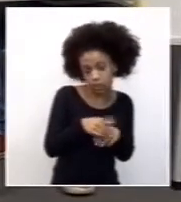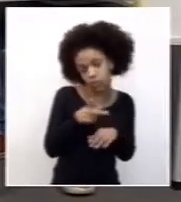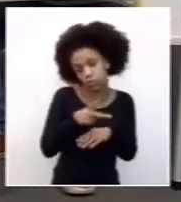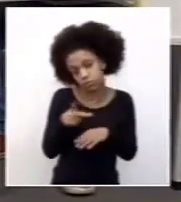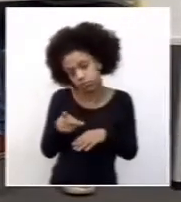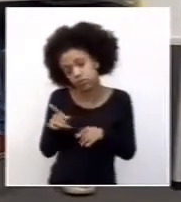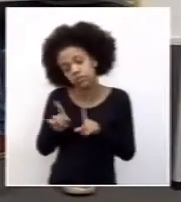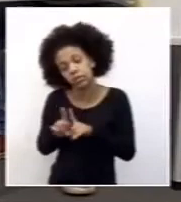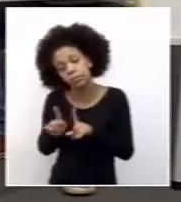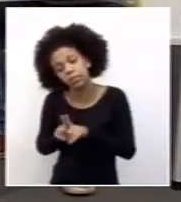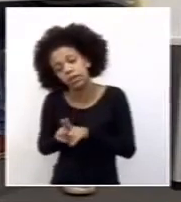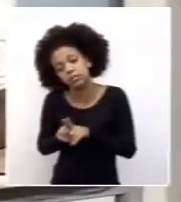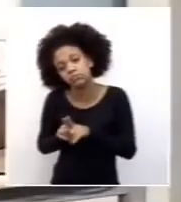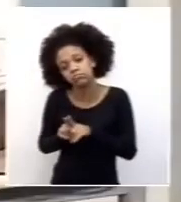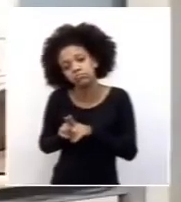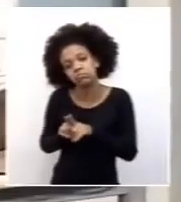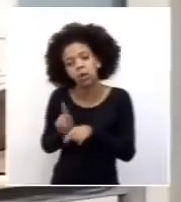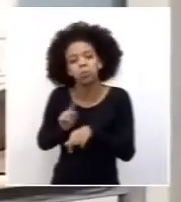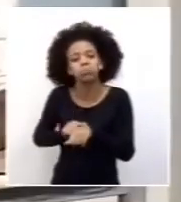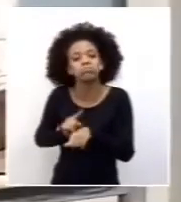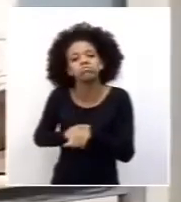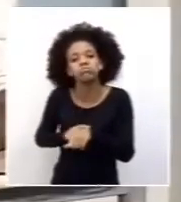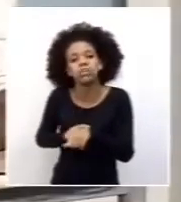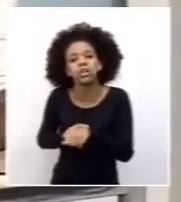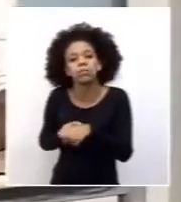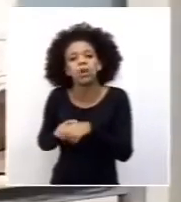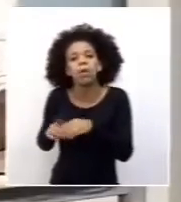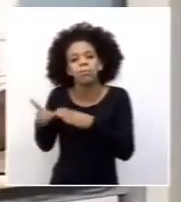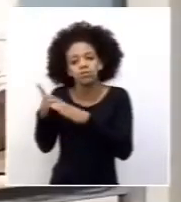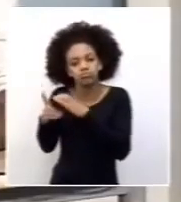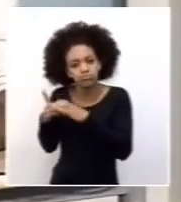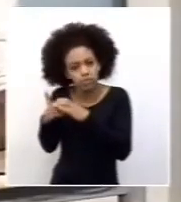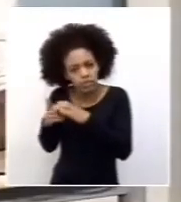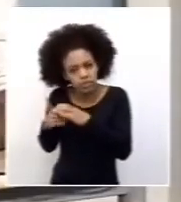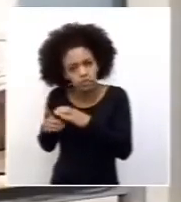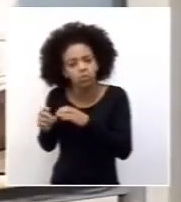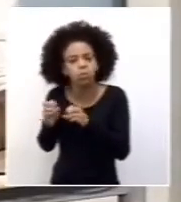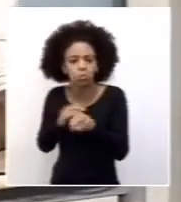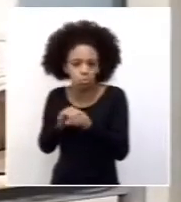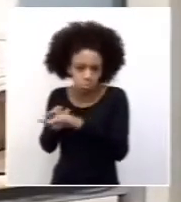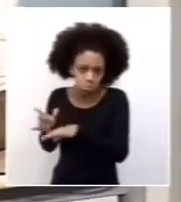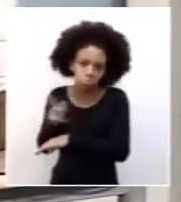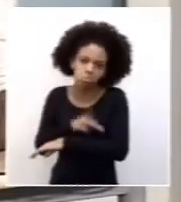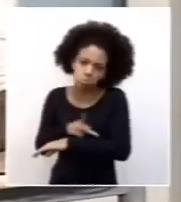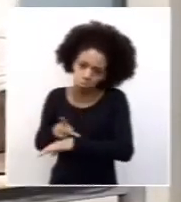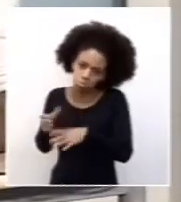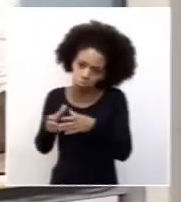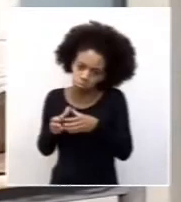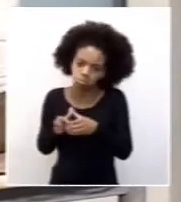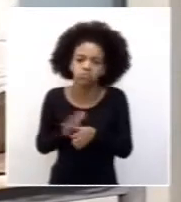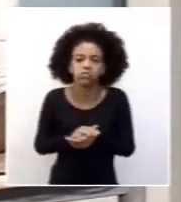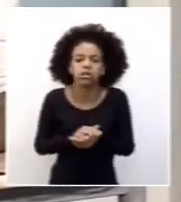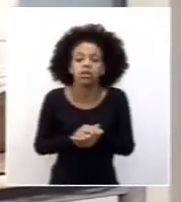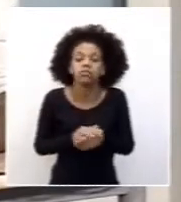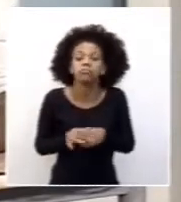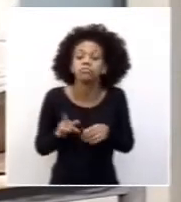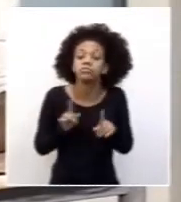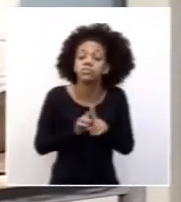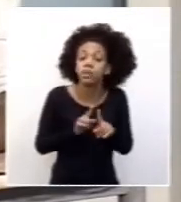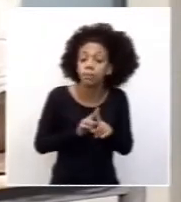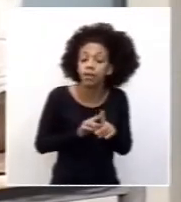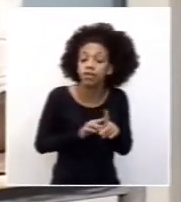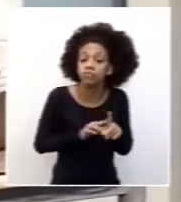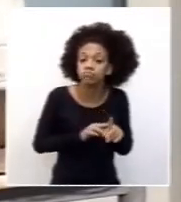têm também um momento com as diretorias de ensino, os núcleos pedagógicos, isso. Um outro momento com a